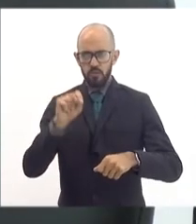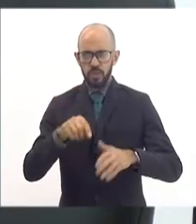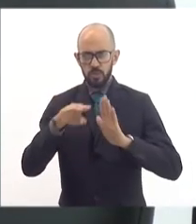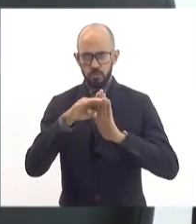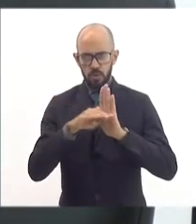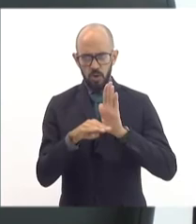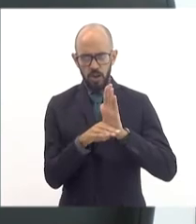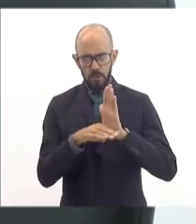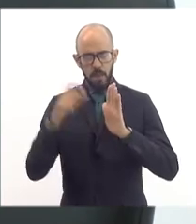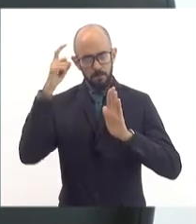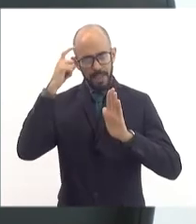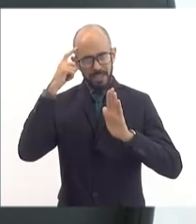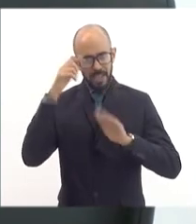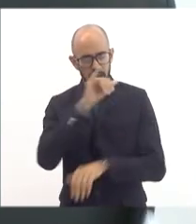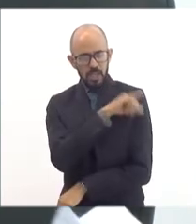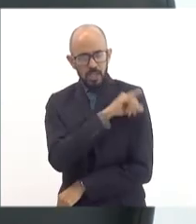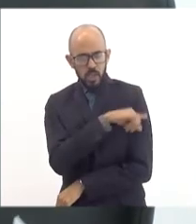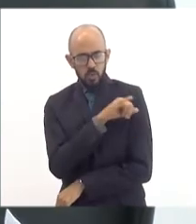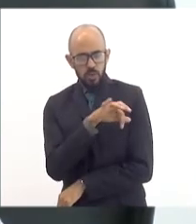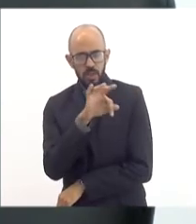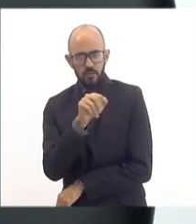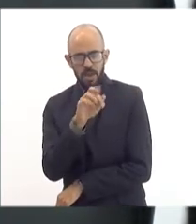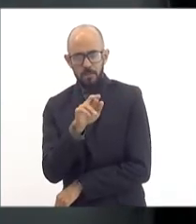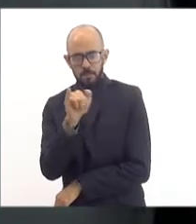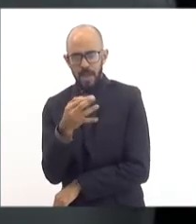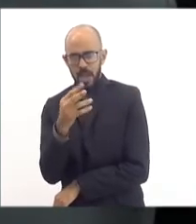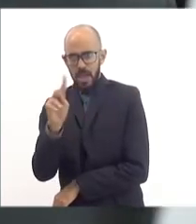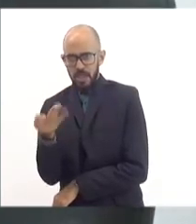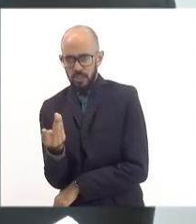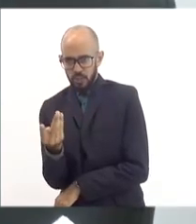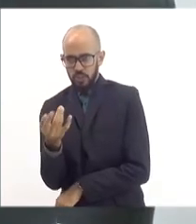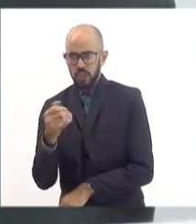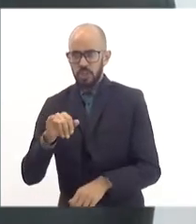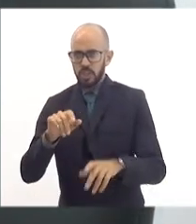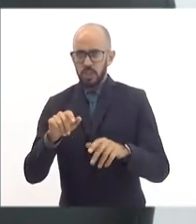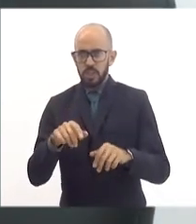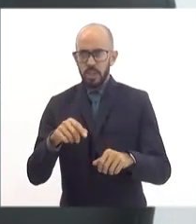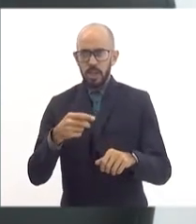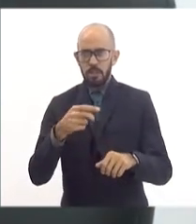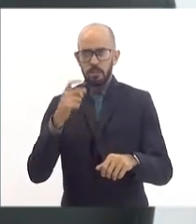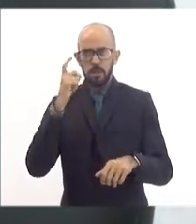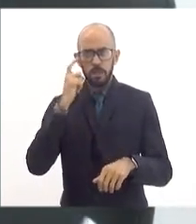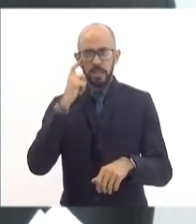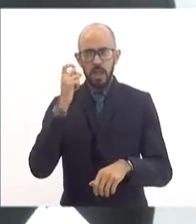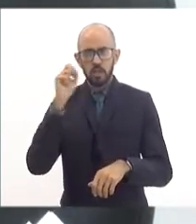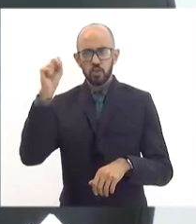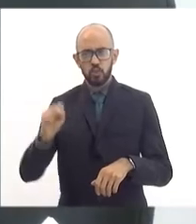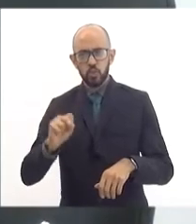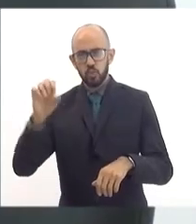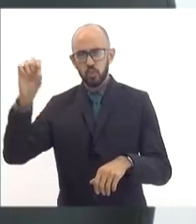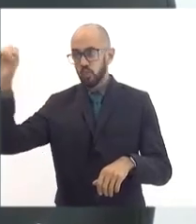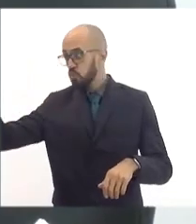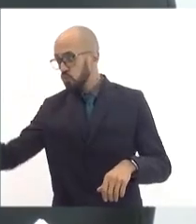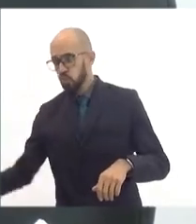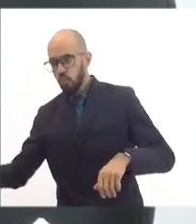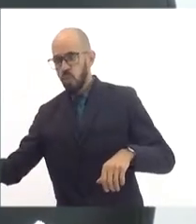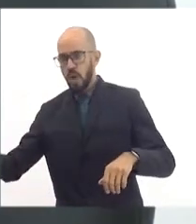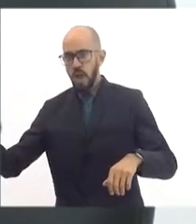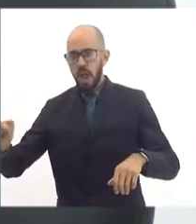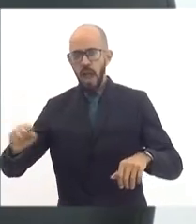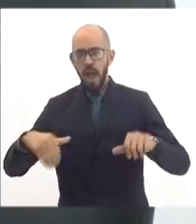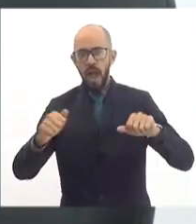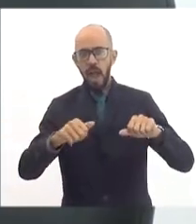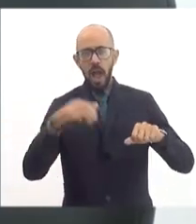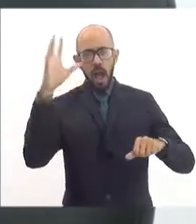da FAPERJ, e um dos grupos que ganhou, Gerson, era para pensar Sul-Sul, África, América Latina. Então, isso é, no